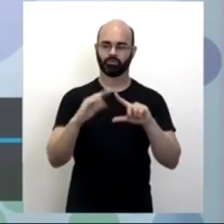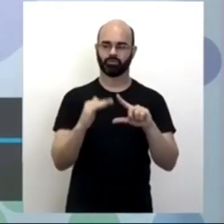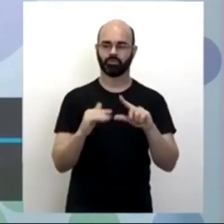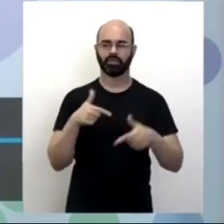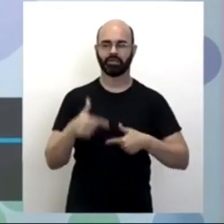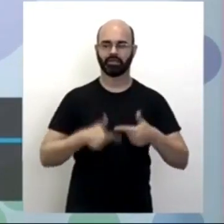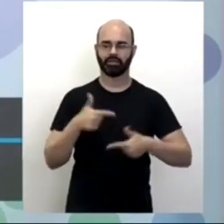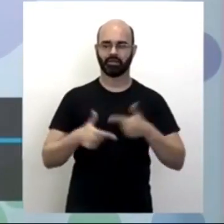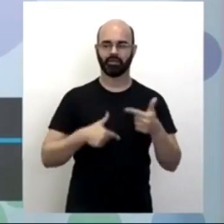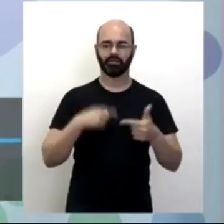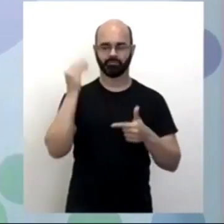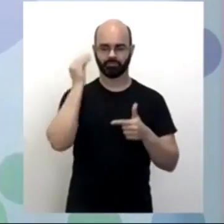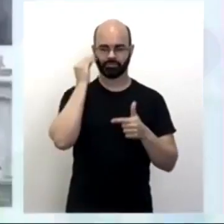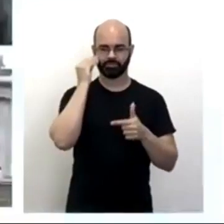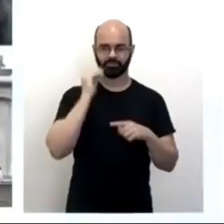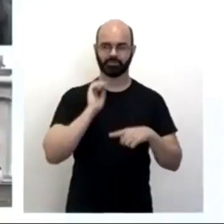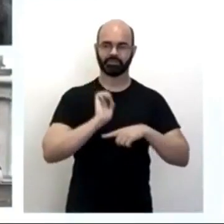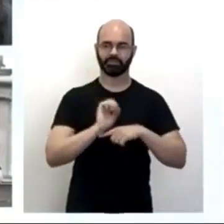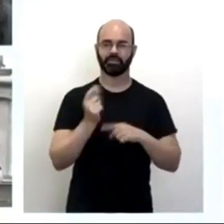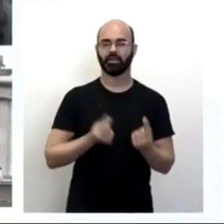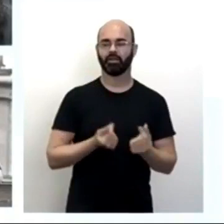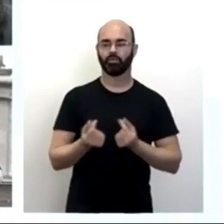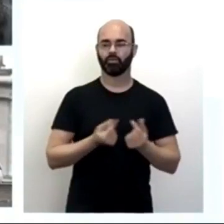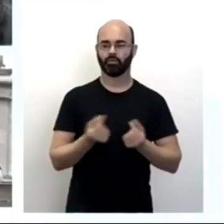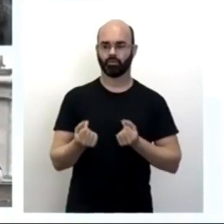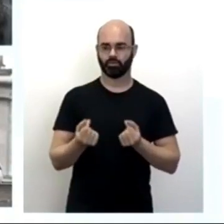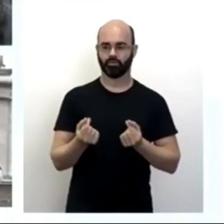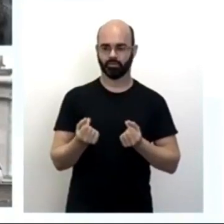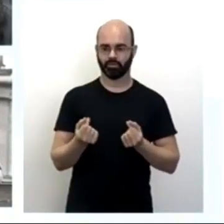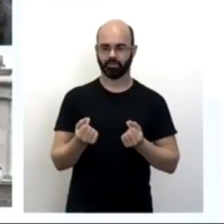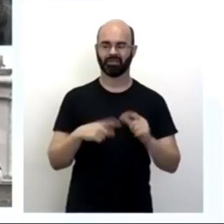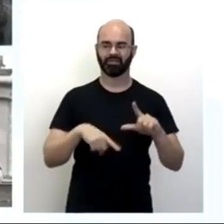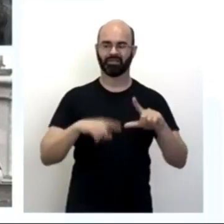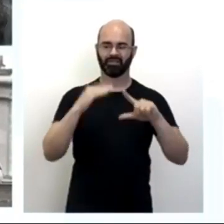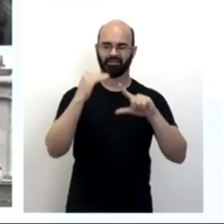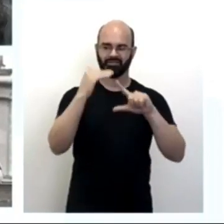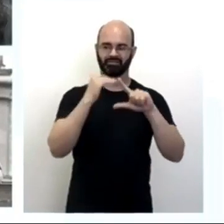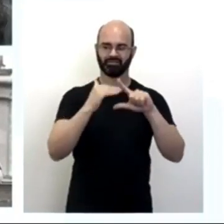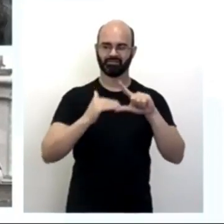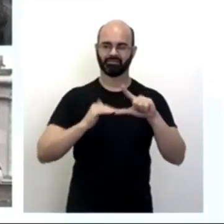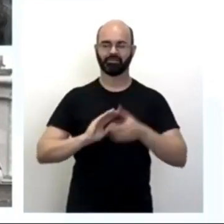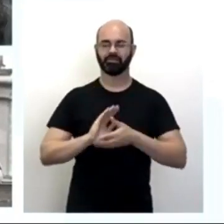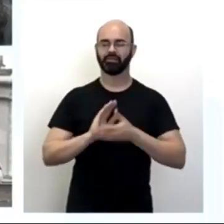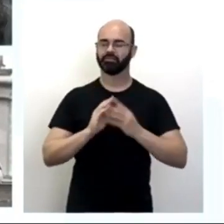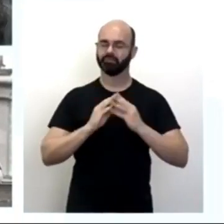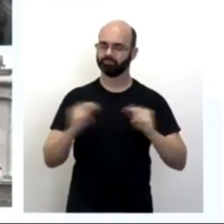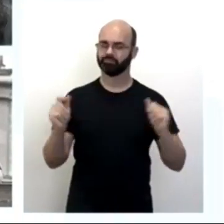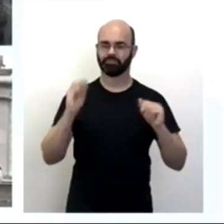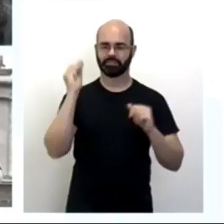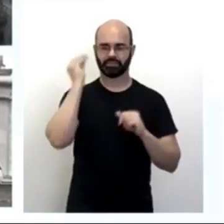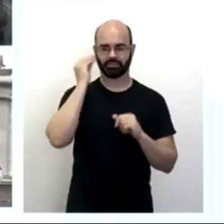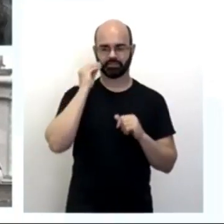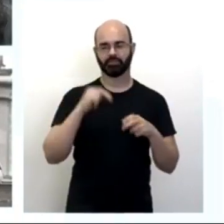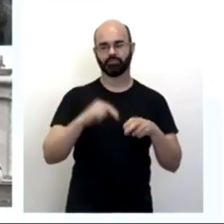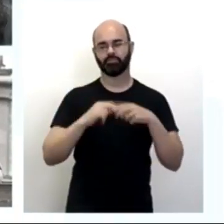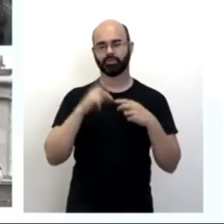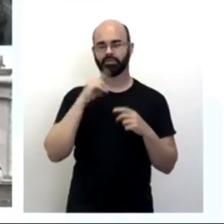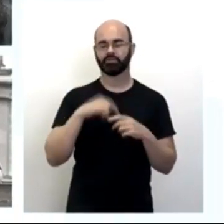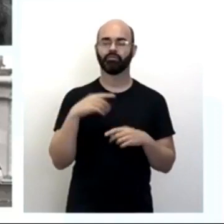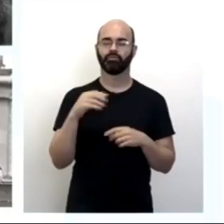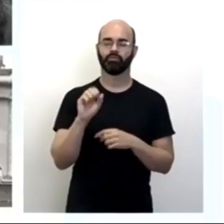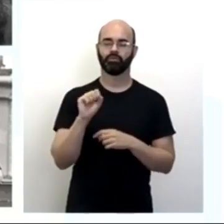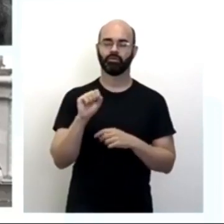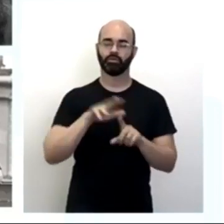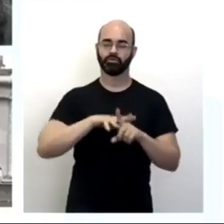a economia e abolir as classes sociais. Foi por isso, então, que ele foi chamado de um socialismo